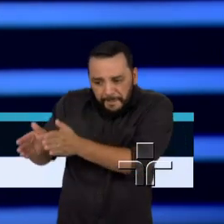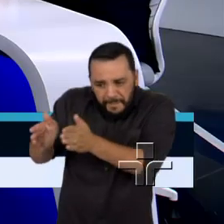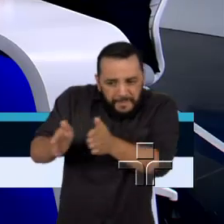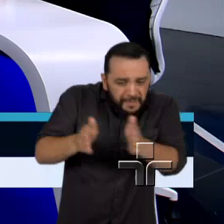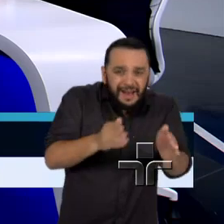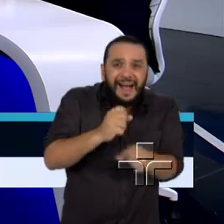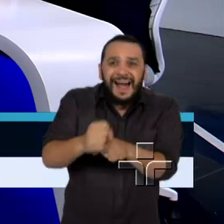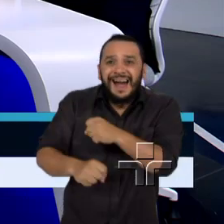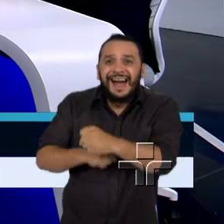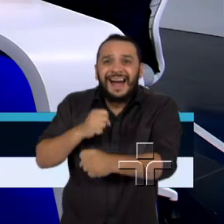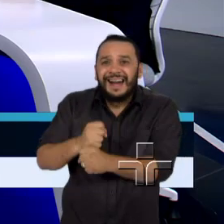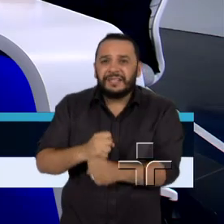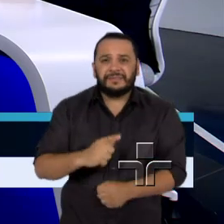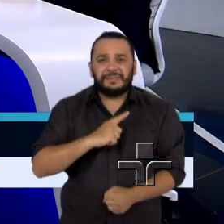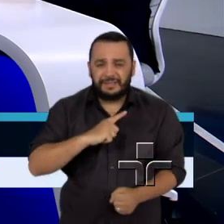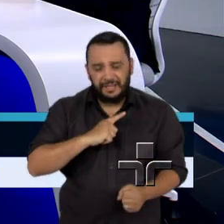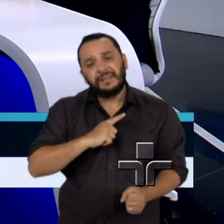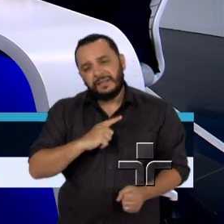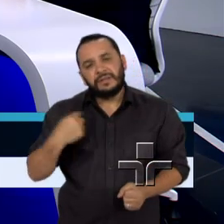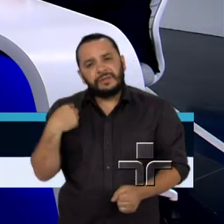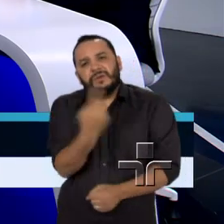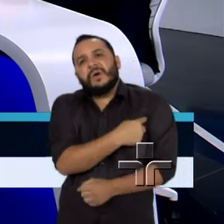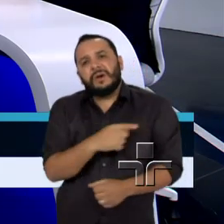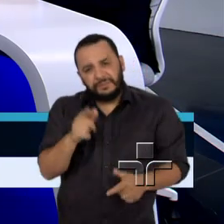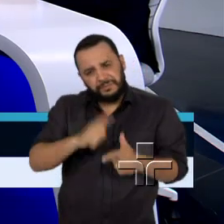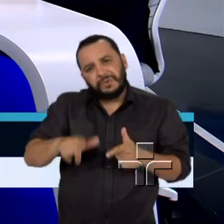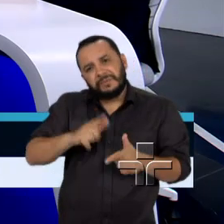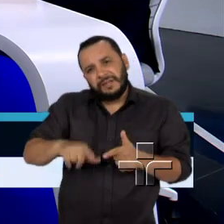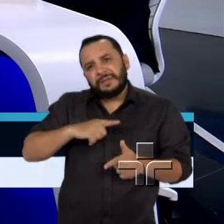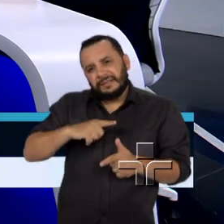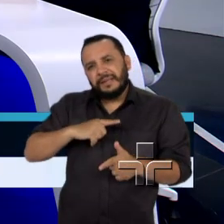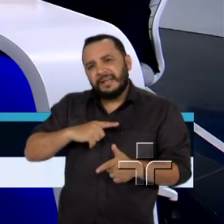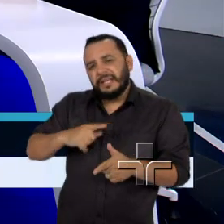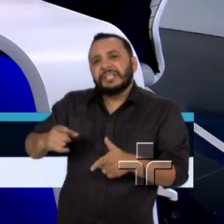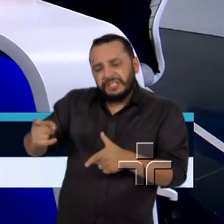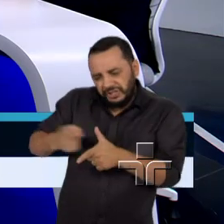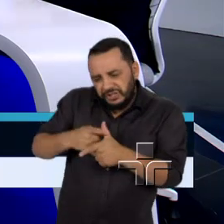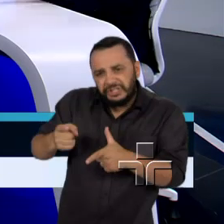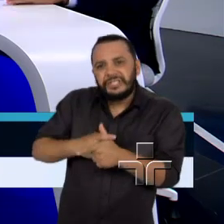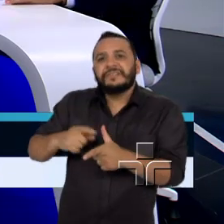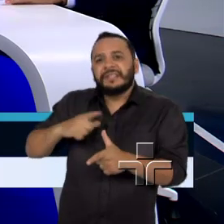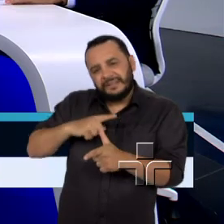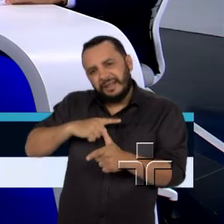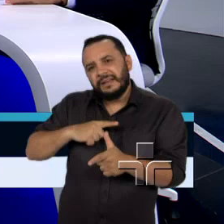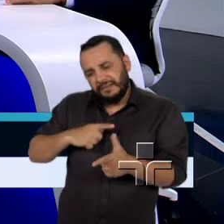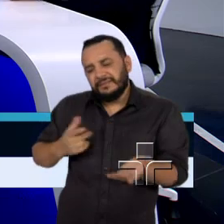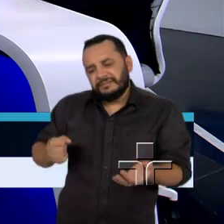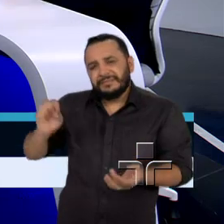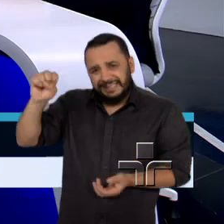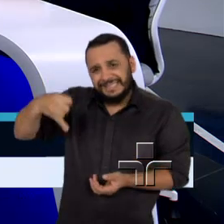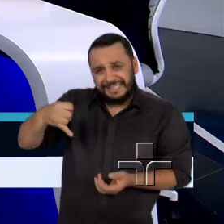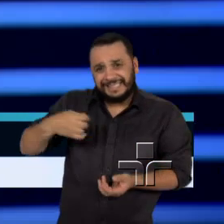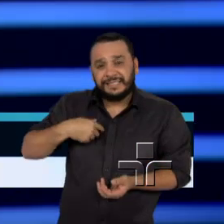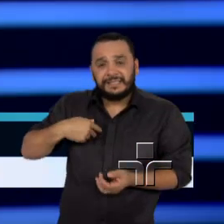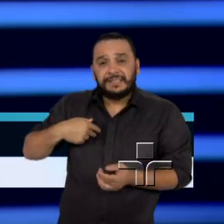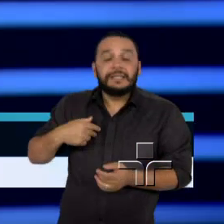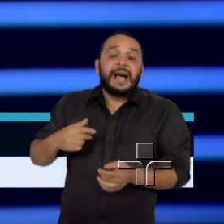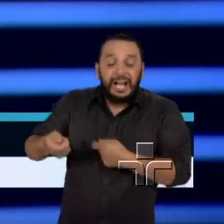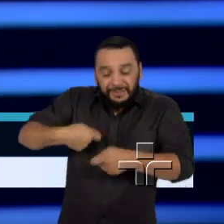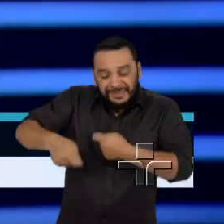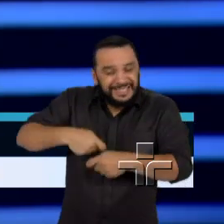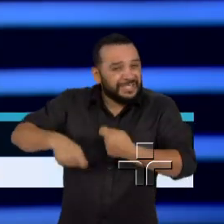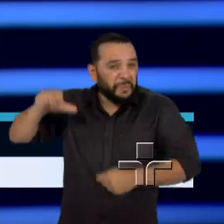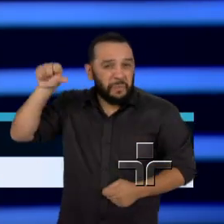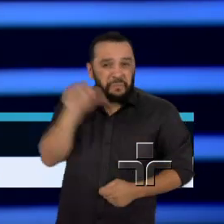tem toda a razão, nós estamos no meio de uma crise fiscal pessimamente administrada. Tá certo? Nós acabamos de ter, na semana passada, uma decisão, que é uma decisão